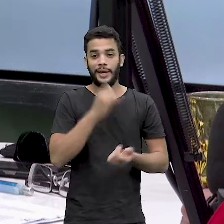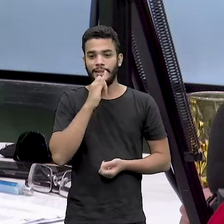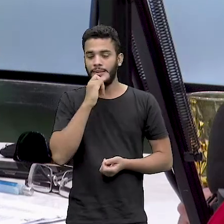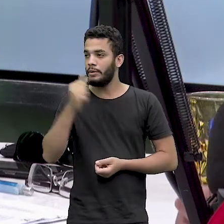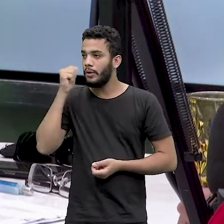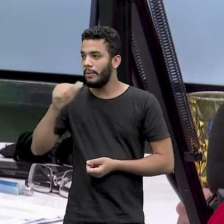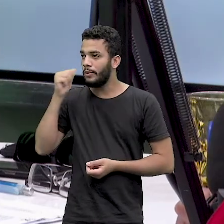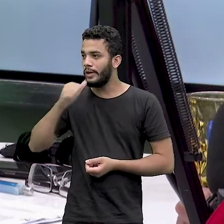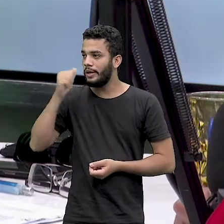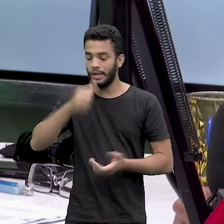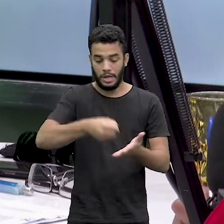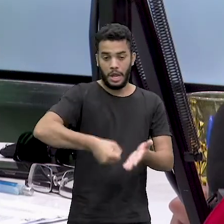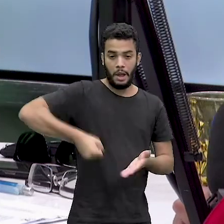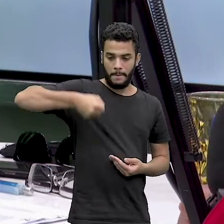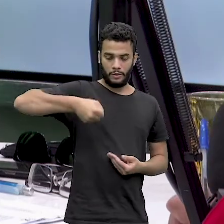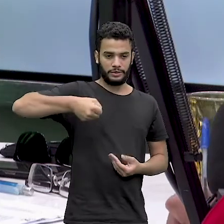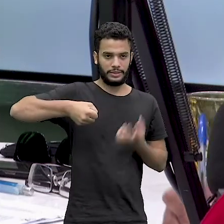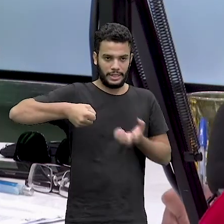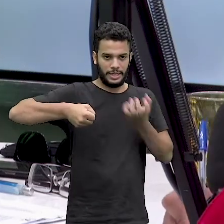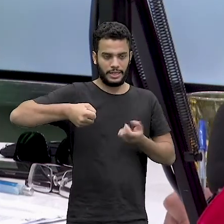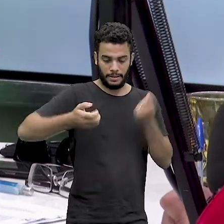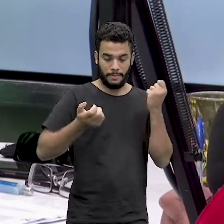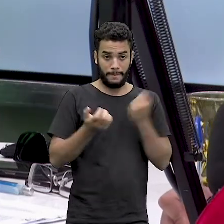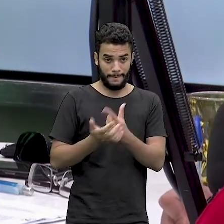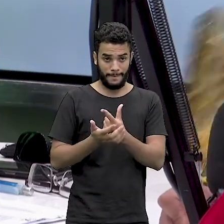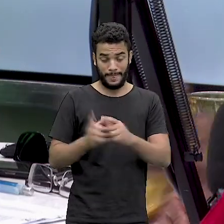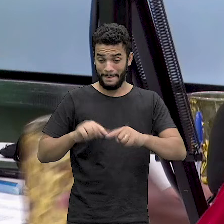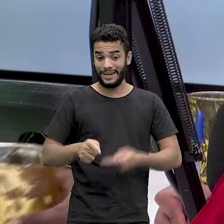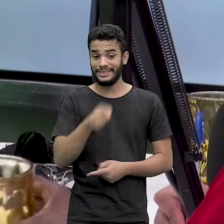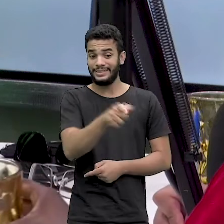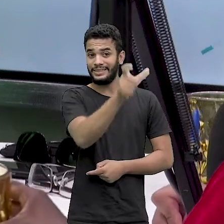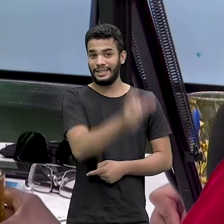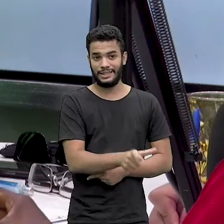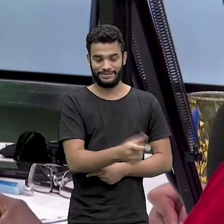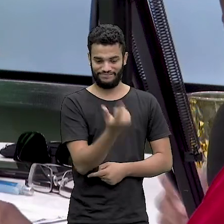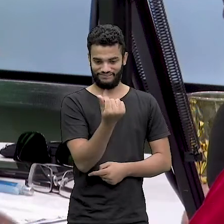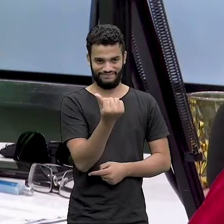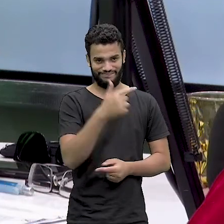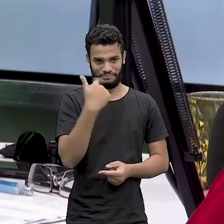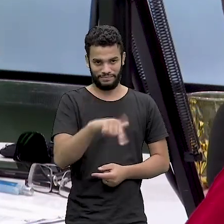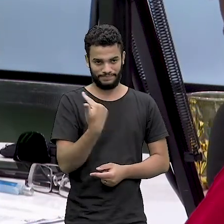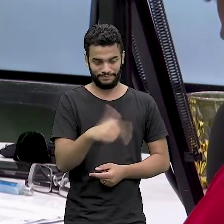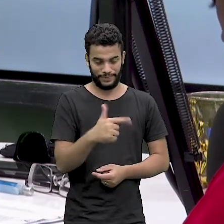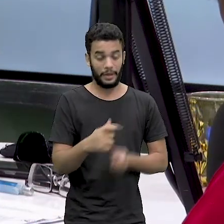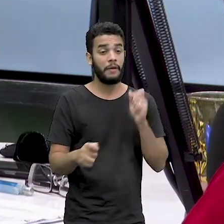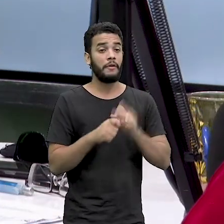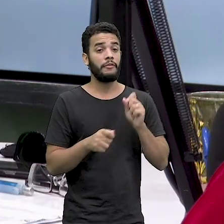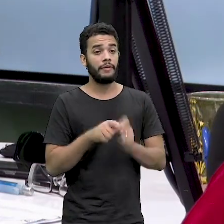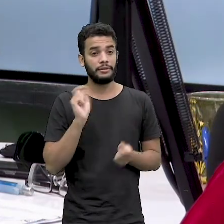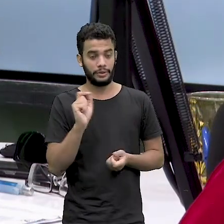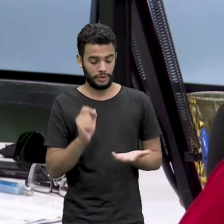bolsa. Aí ela compra a bolsa, só que ela não tem dinheiro, aí ela divide em 10 vezes. Aí ela tem o